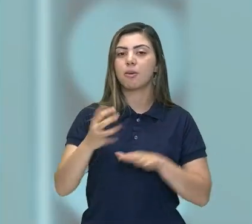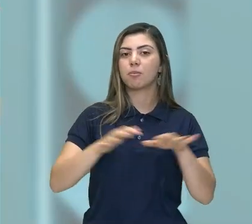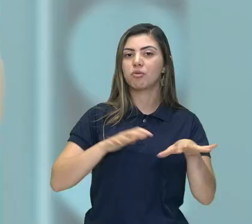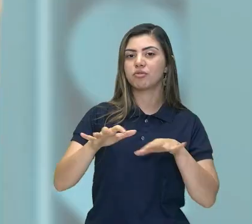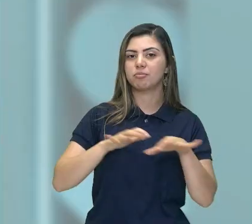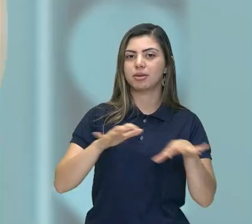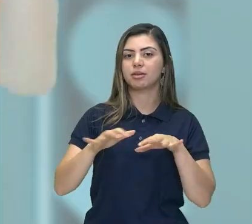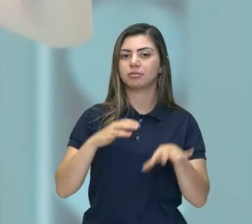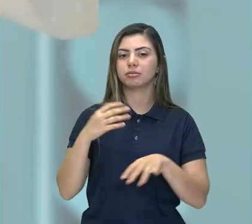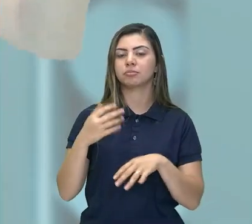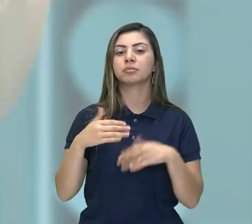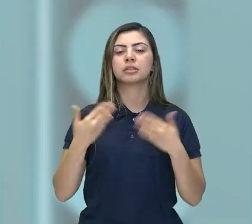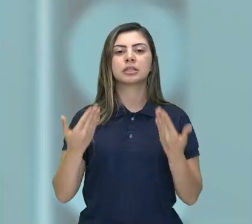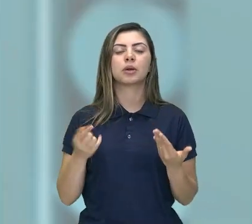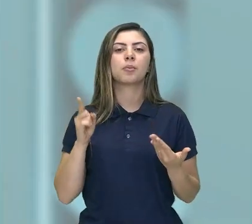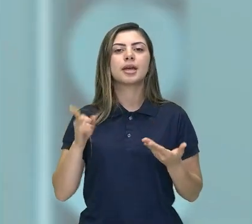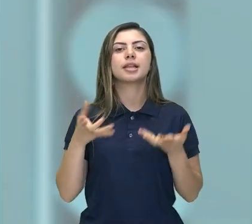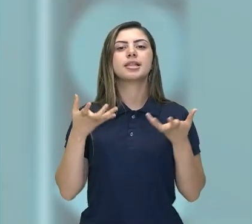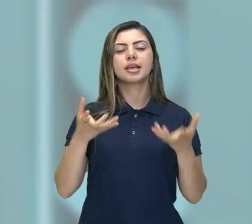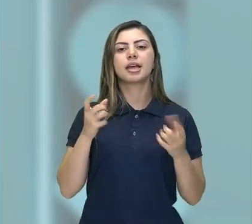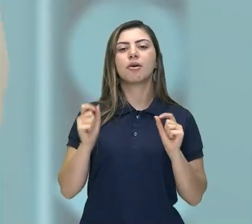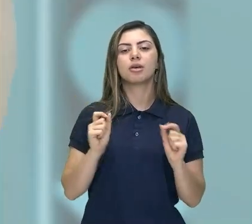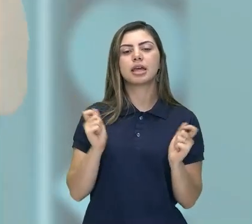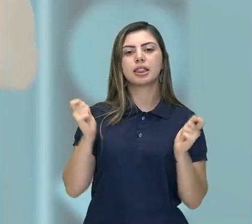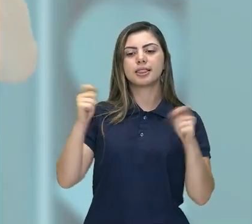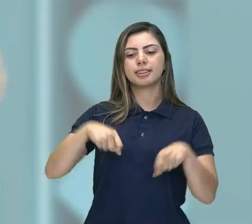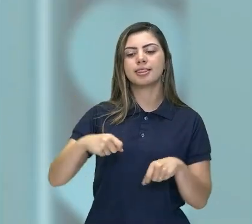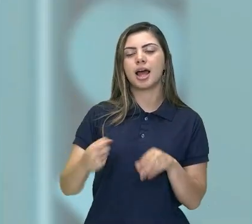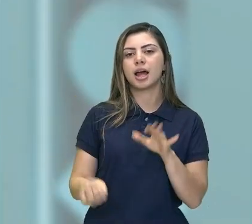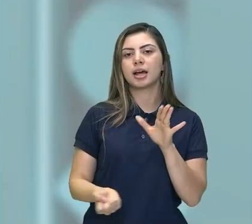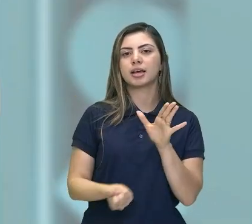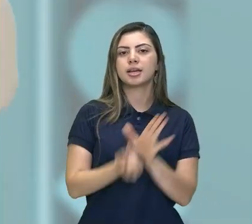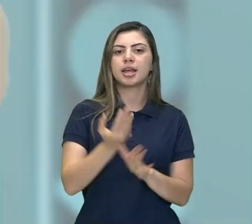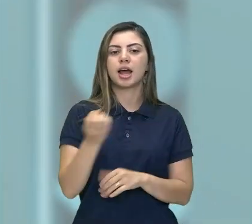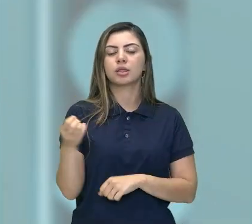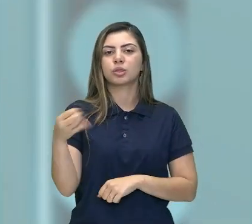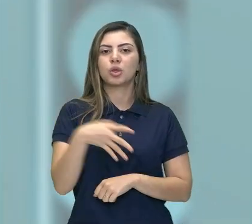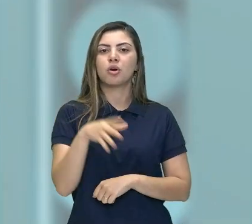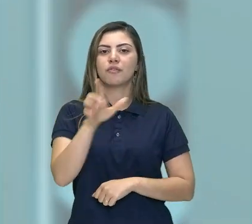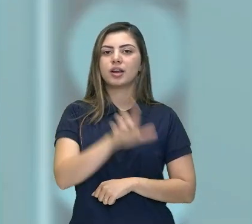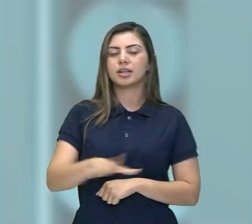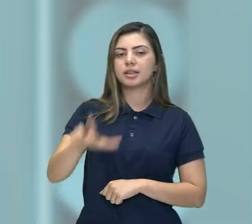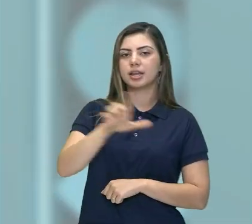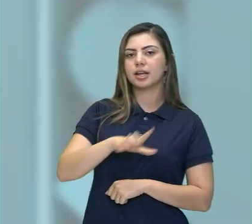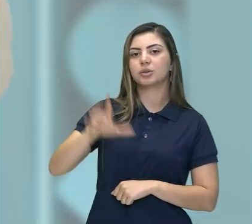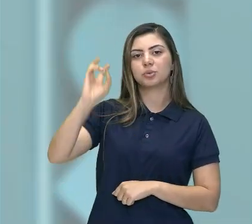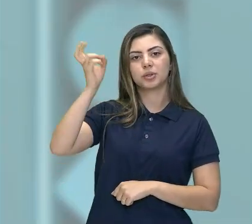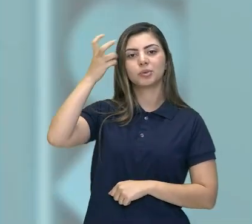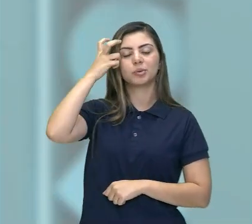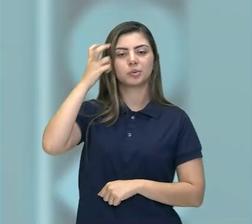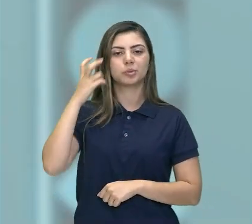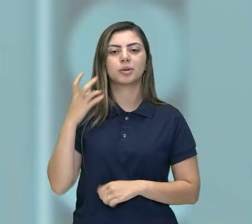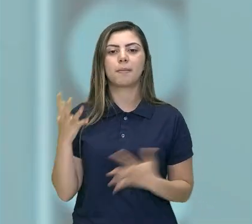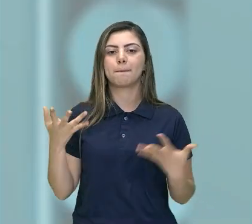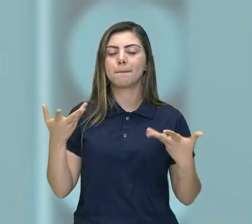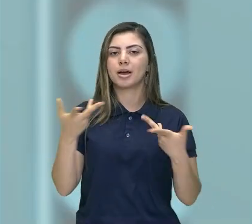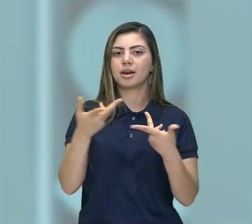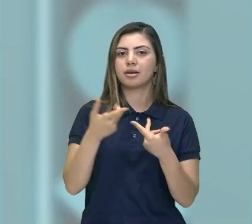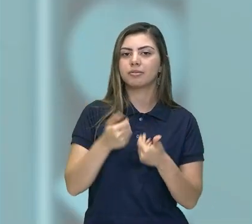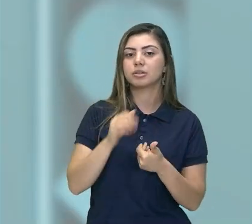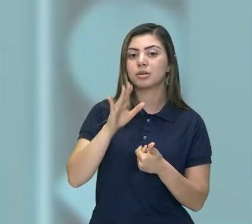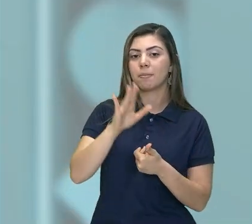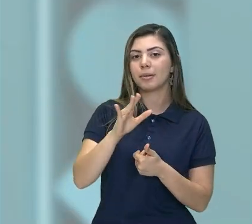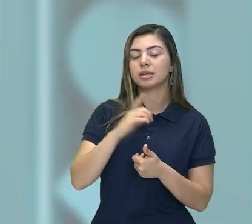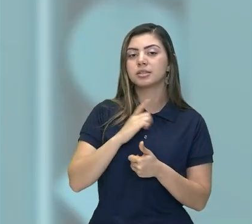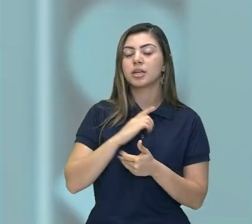justamente isso, né? Eu vou querer criar uma cultura, uma literatura requintada, fina, mas a partir